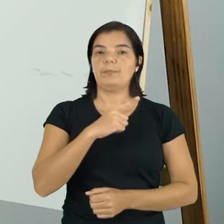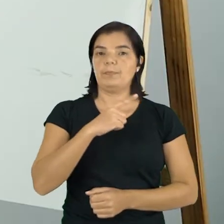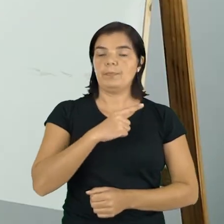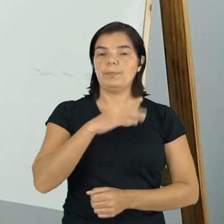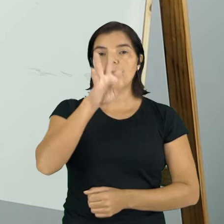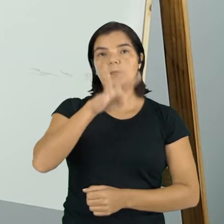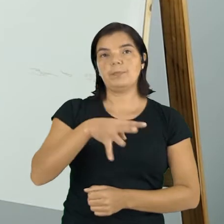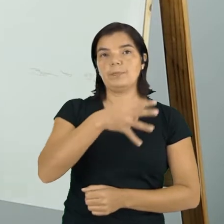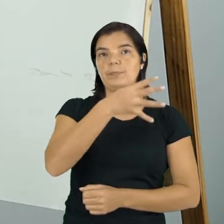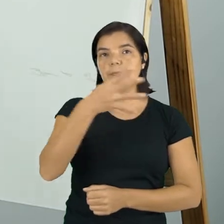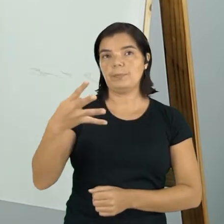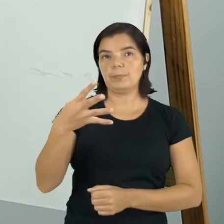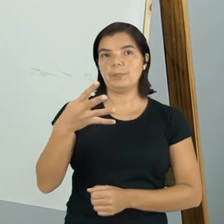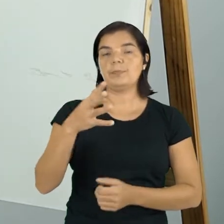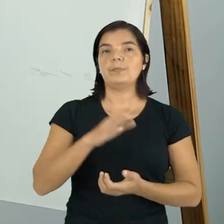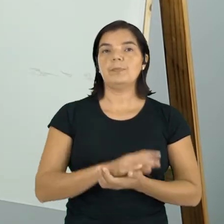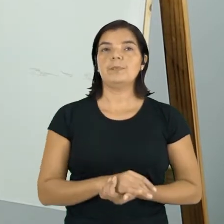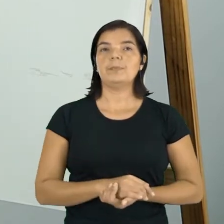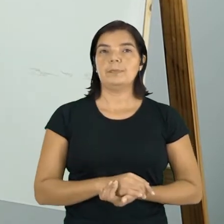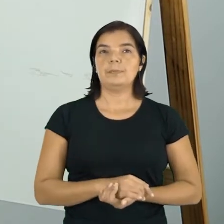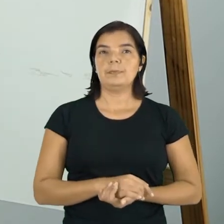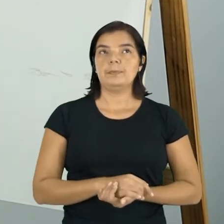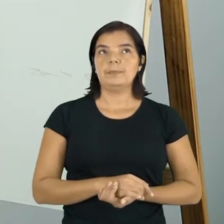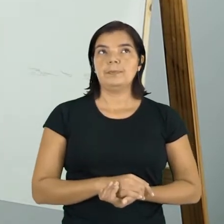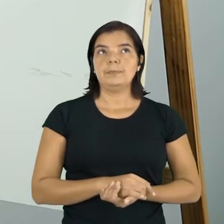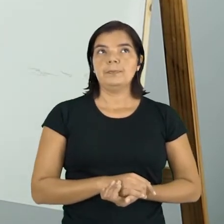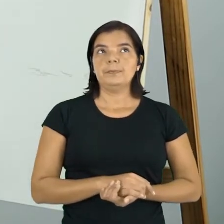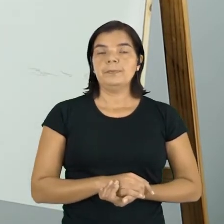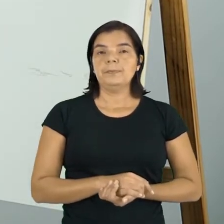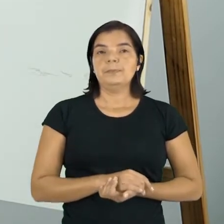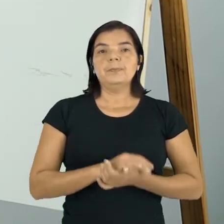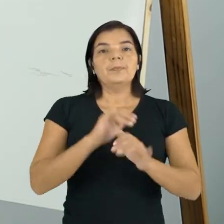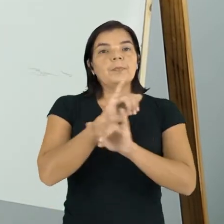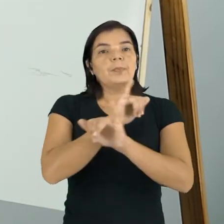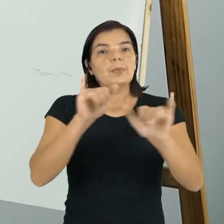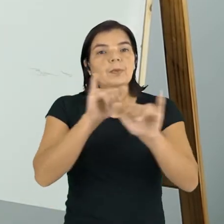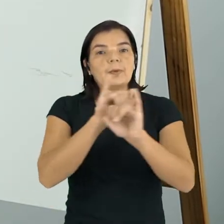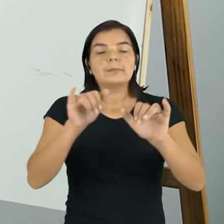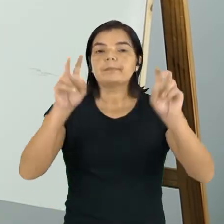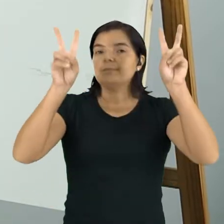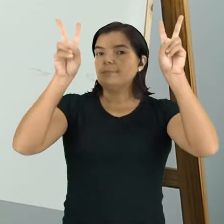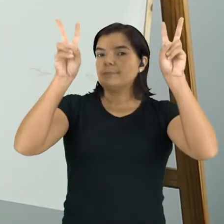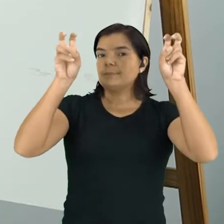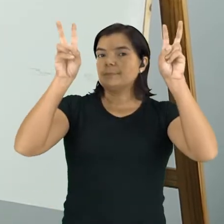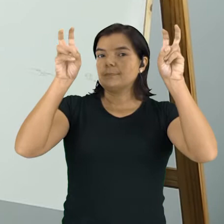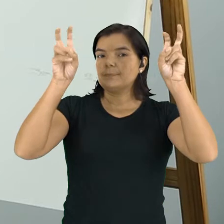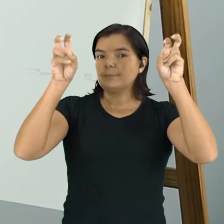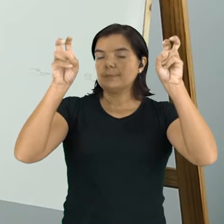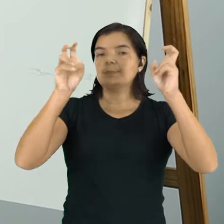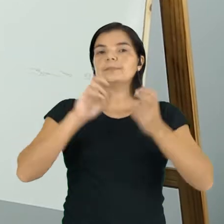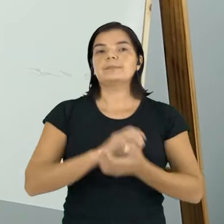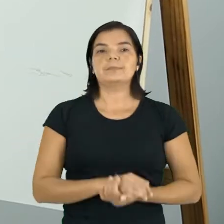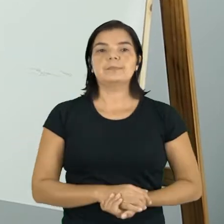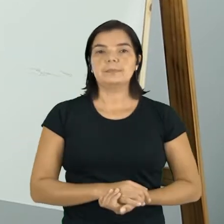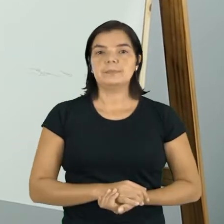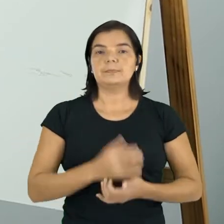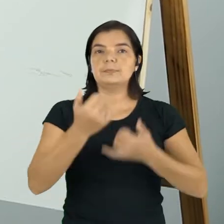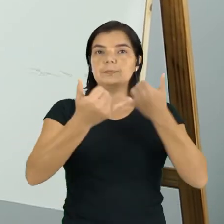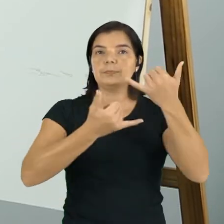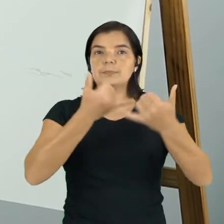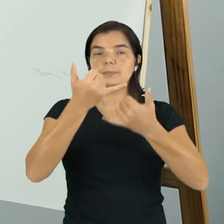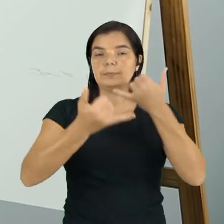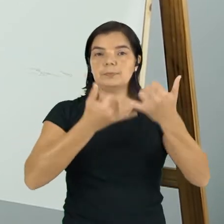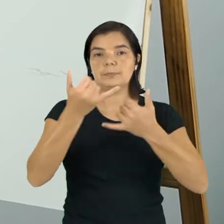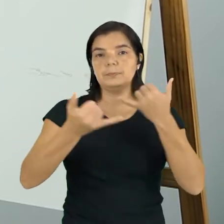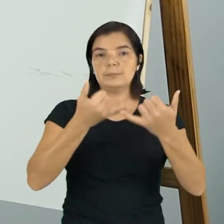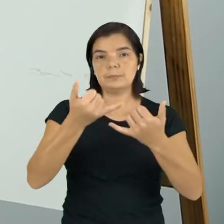a tabela, nós temos a identificação, ou seja, o título,